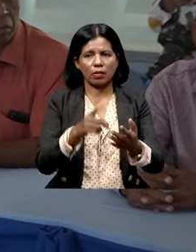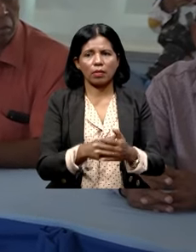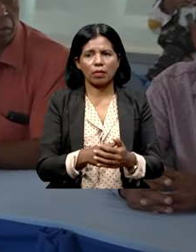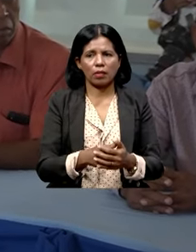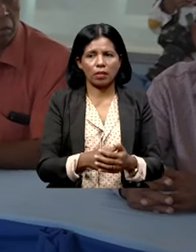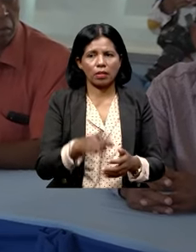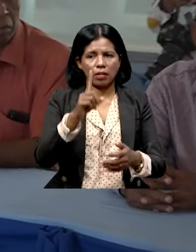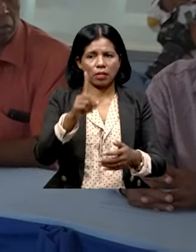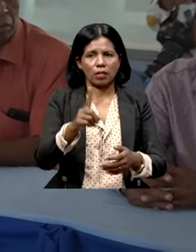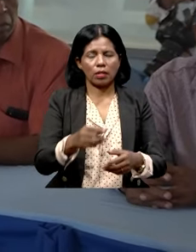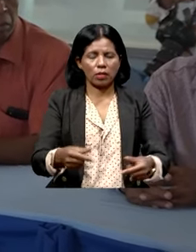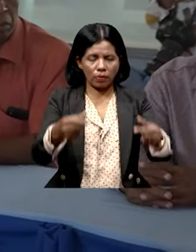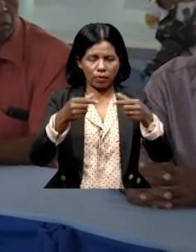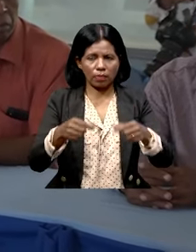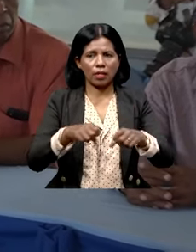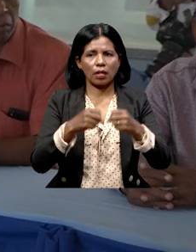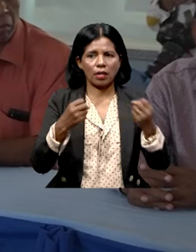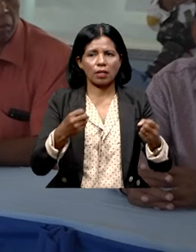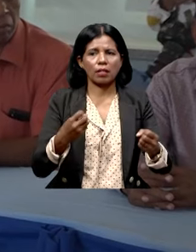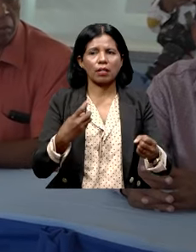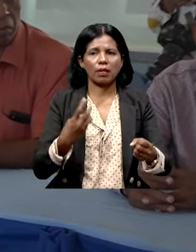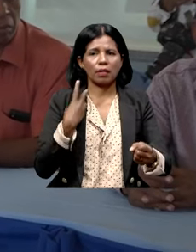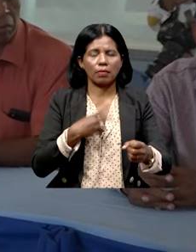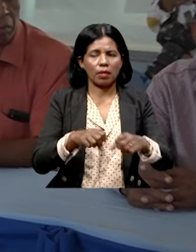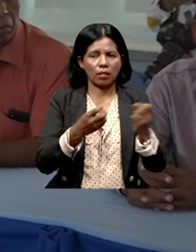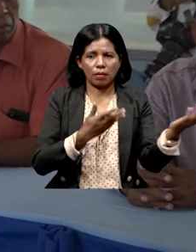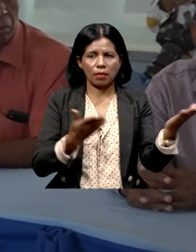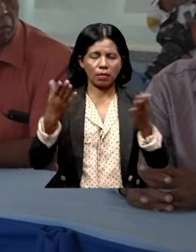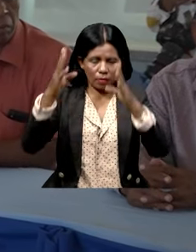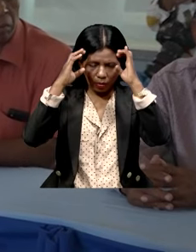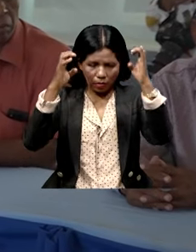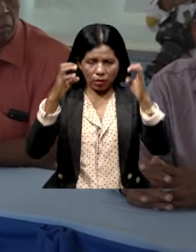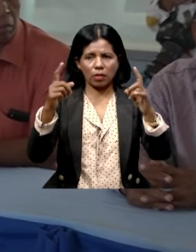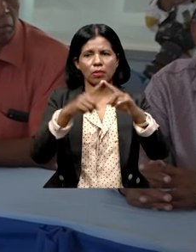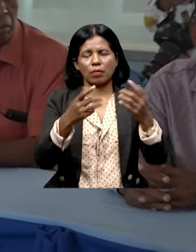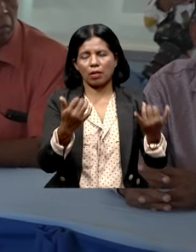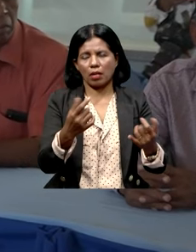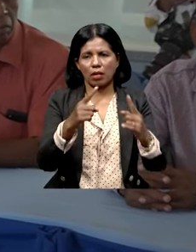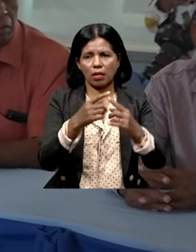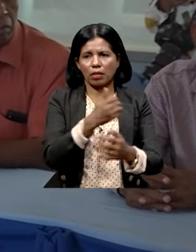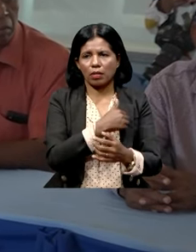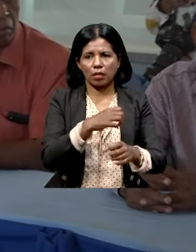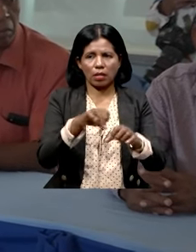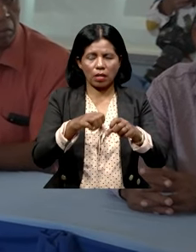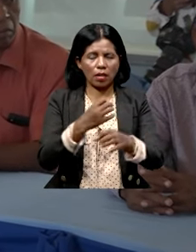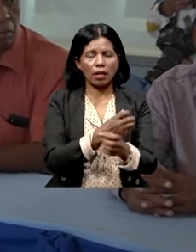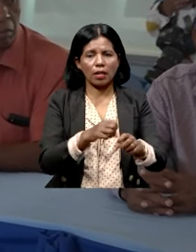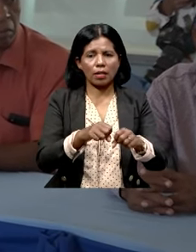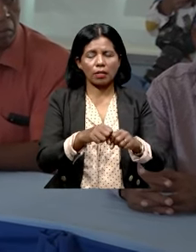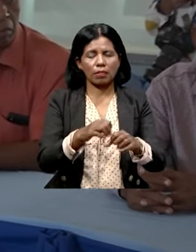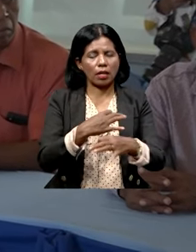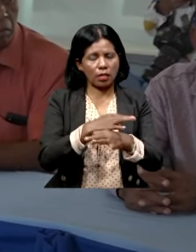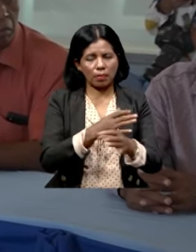rua de, ida não vem mais oferecer mais art, não ida para a arte, a melhoria ela vai educação, mas estou agora se dá belo dia para discutir